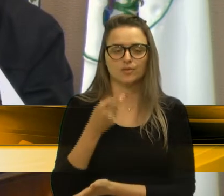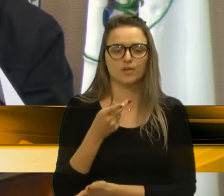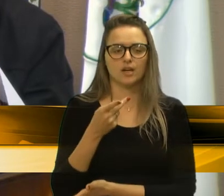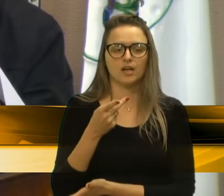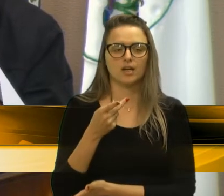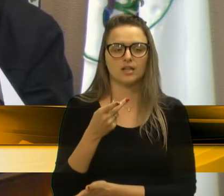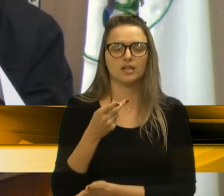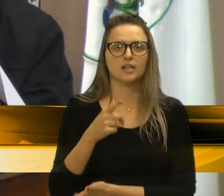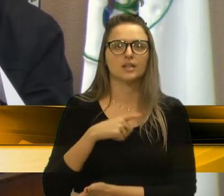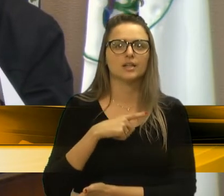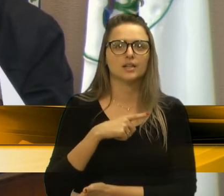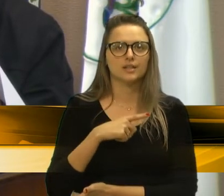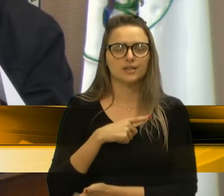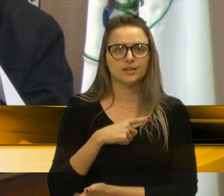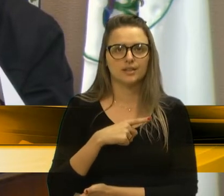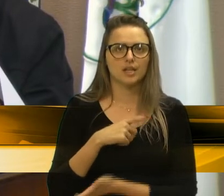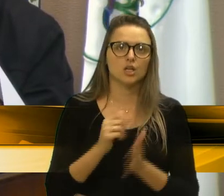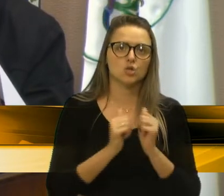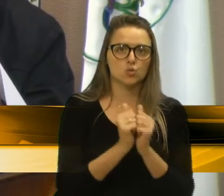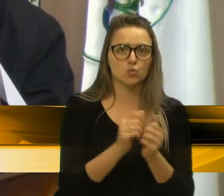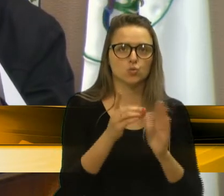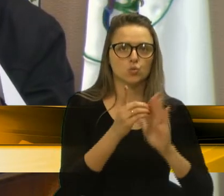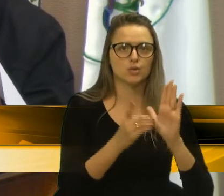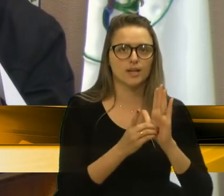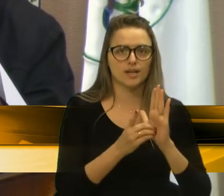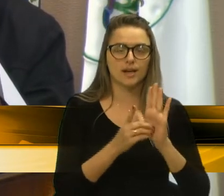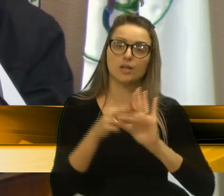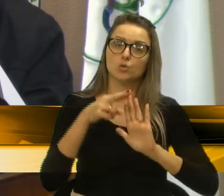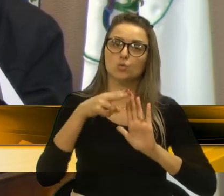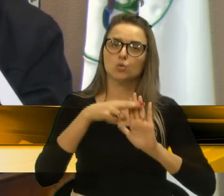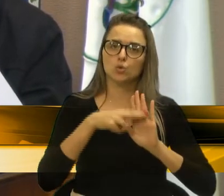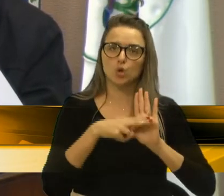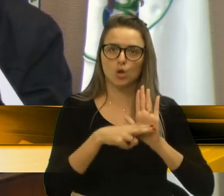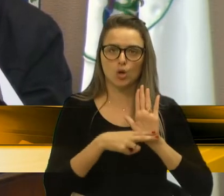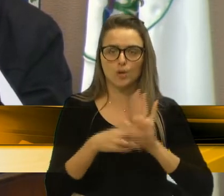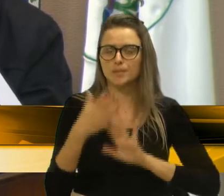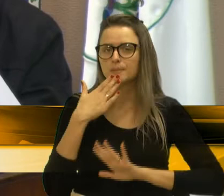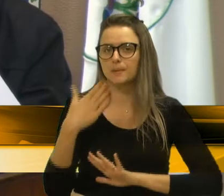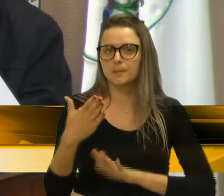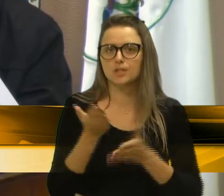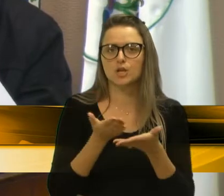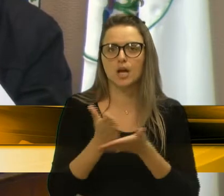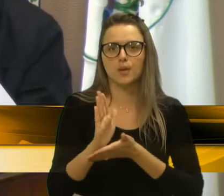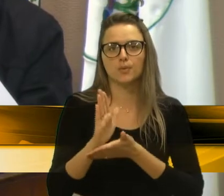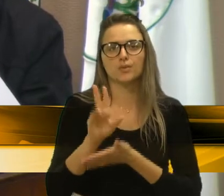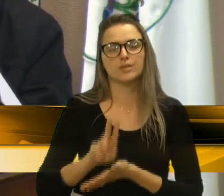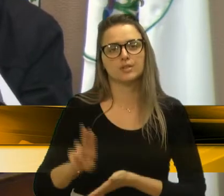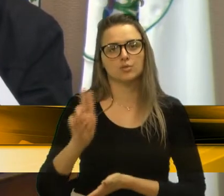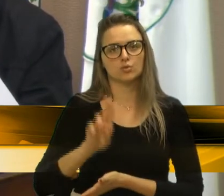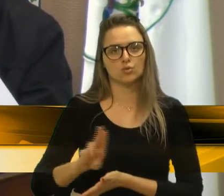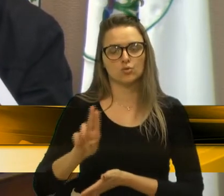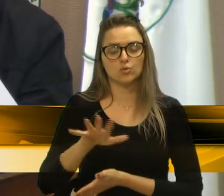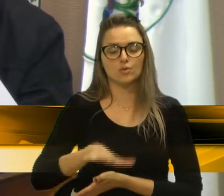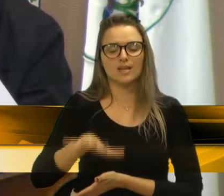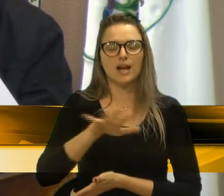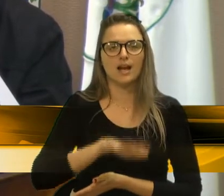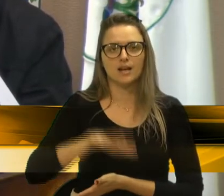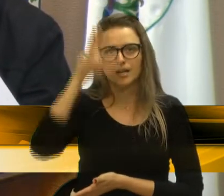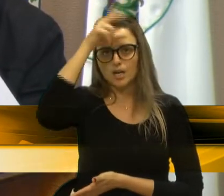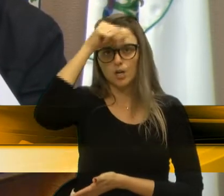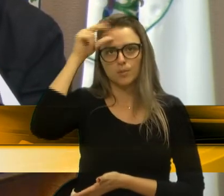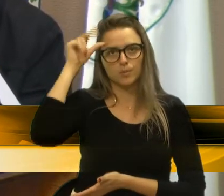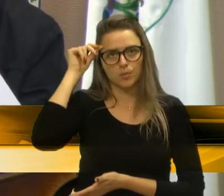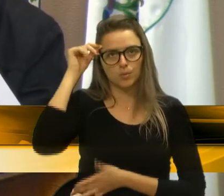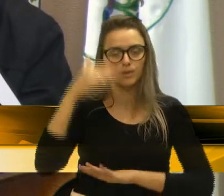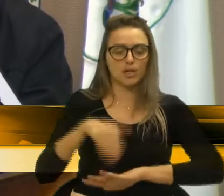ficam estabelecidas através do presente decreto as normas para requerer autorização de uso da área pública correspondente a